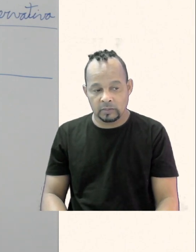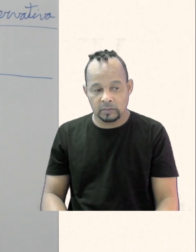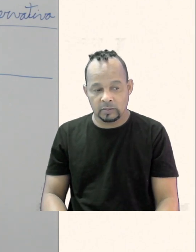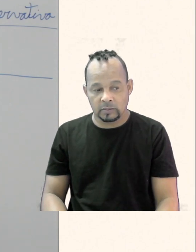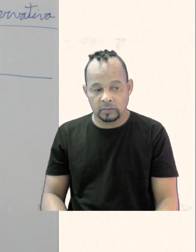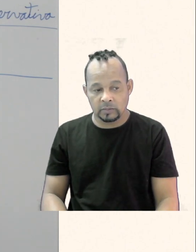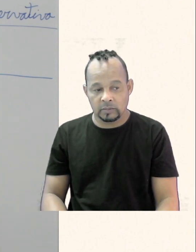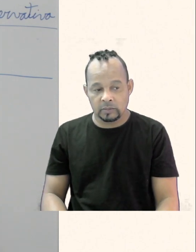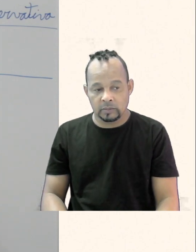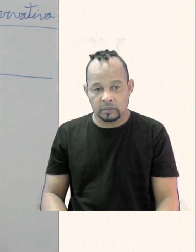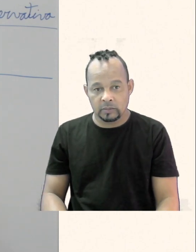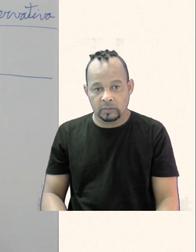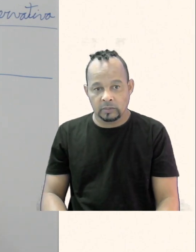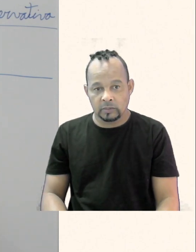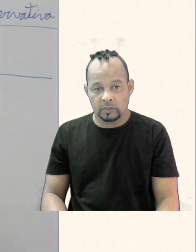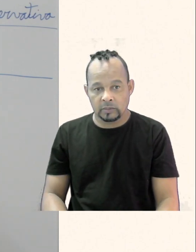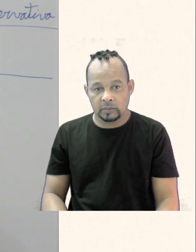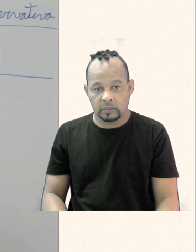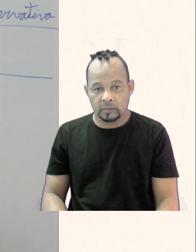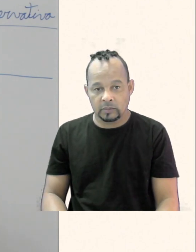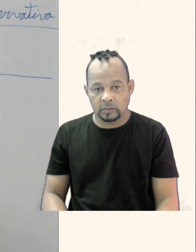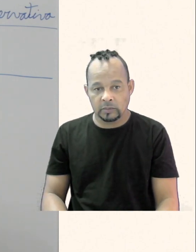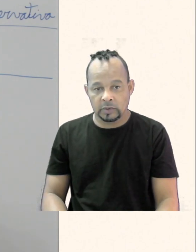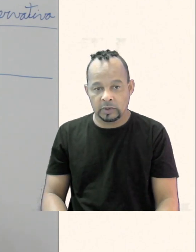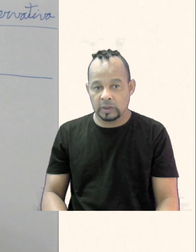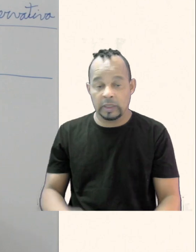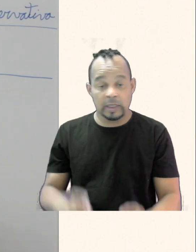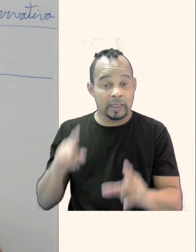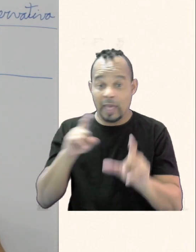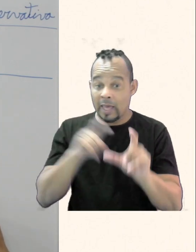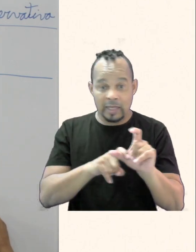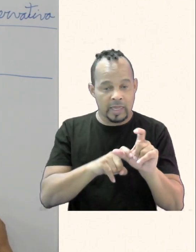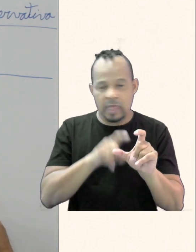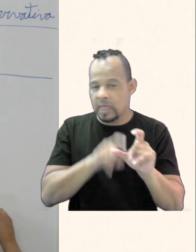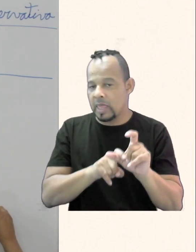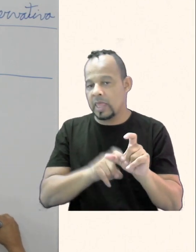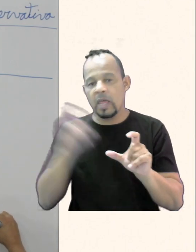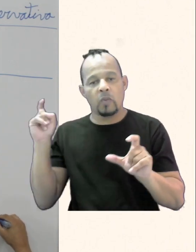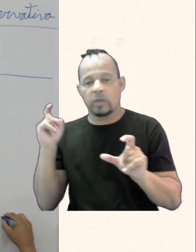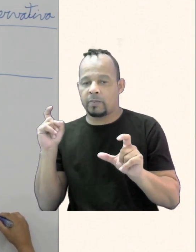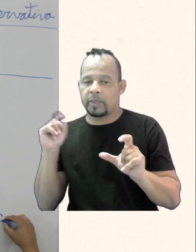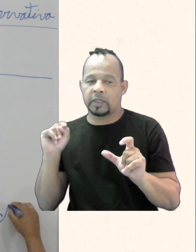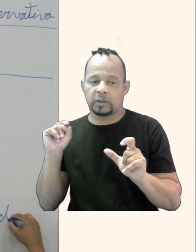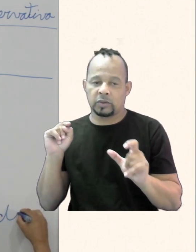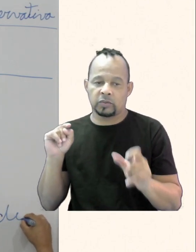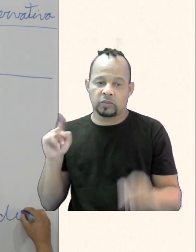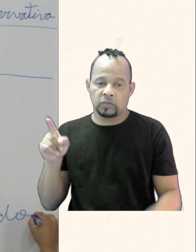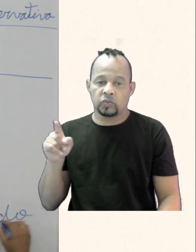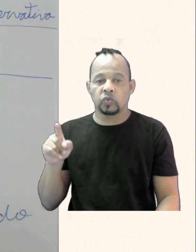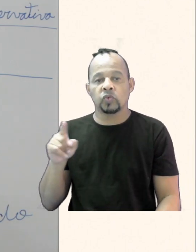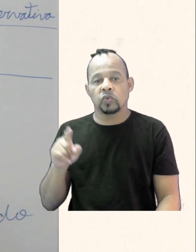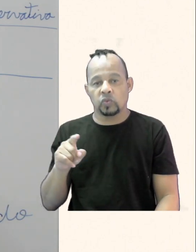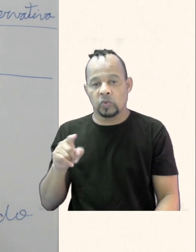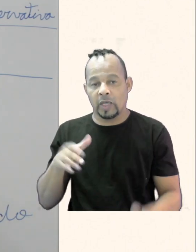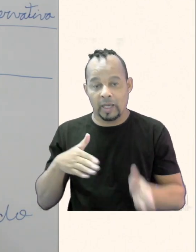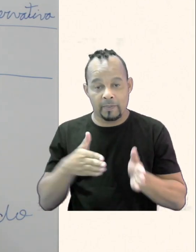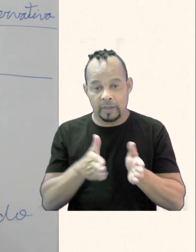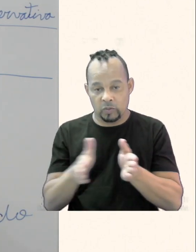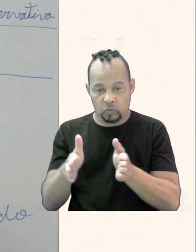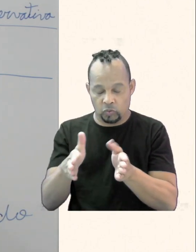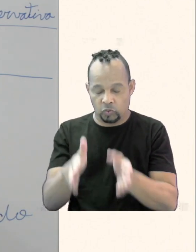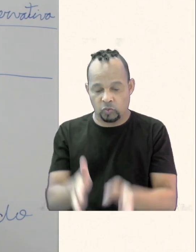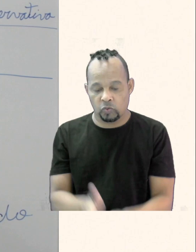independe do caminho.